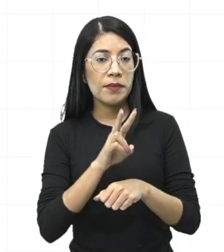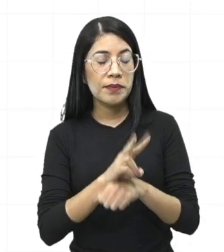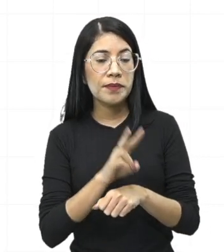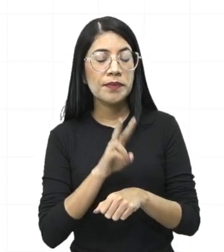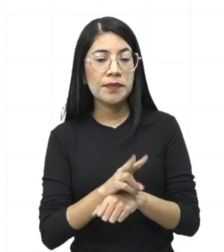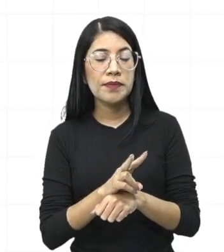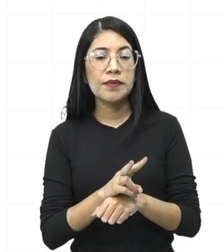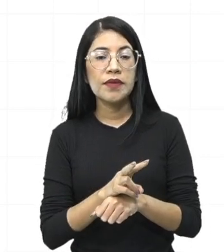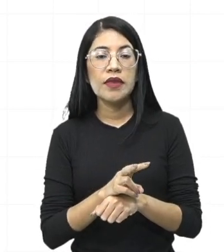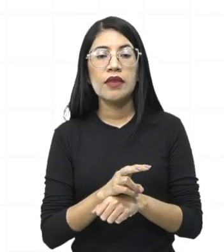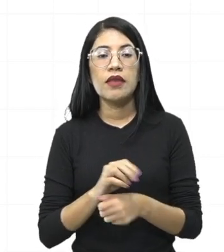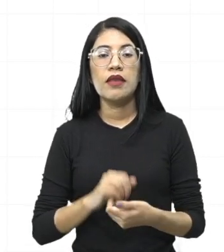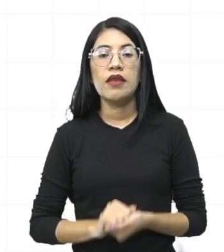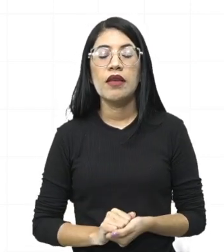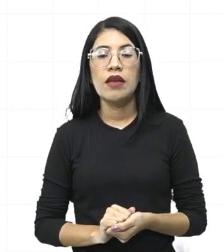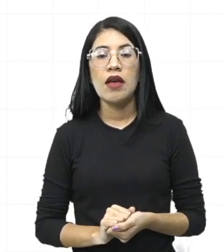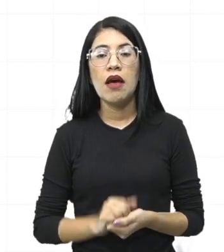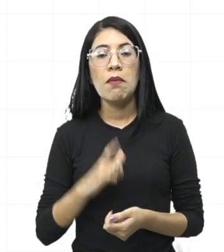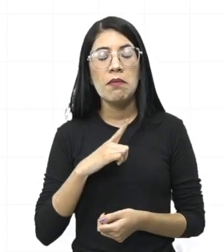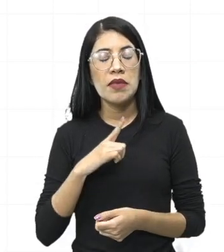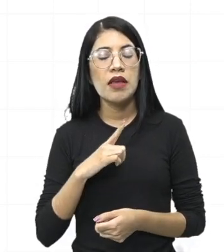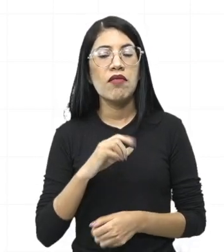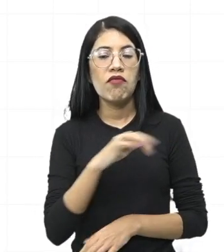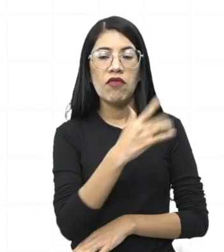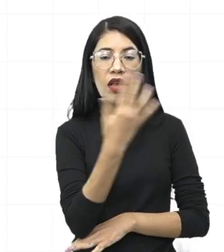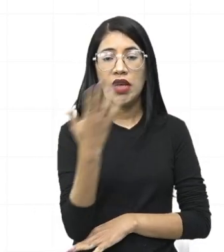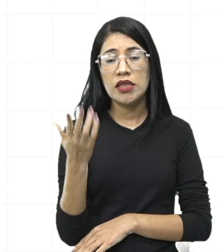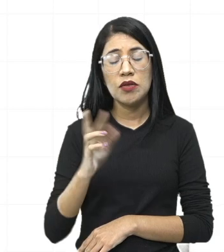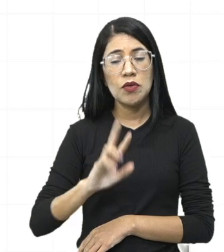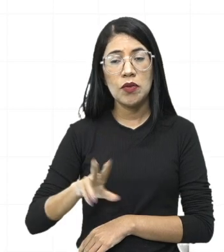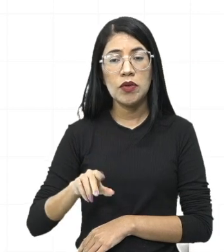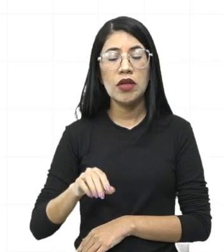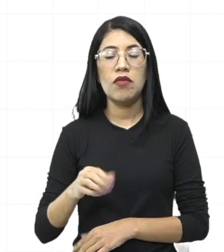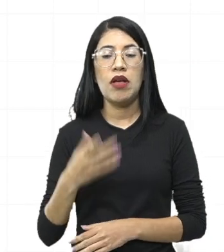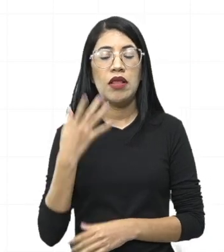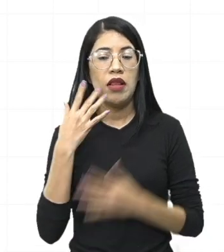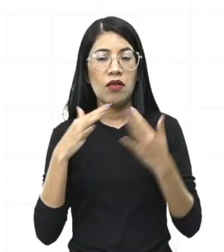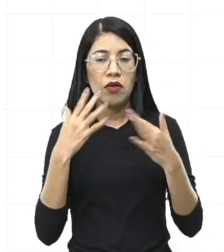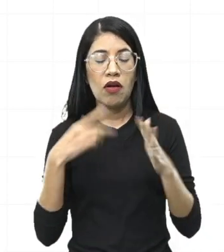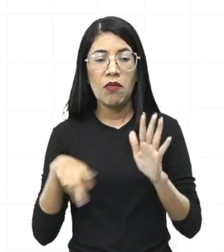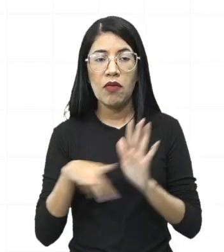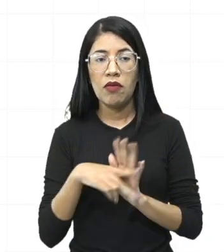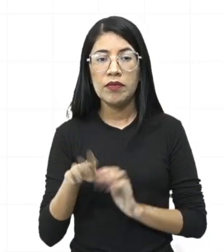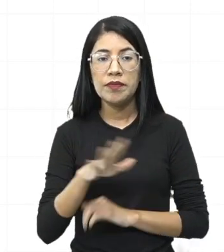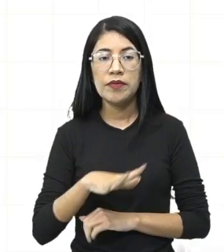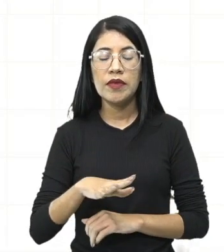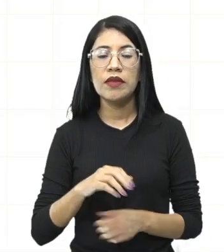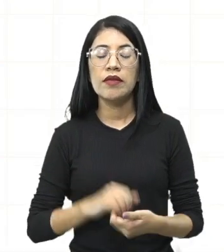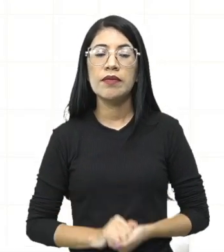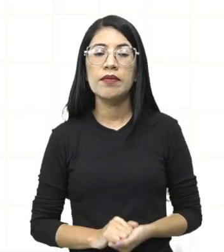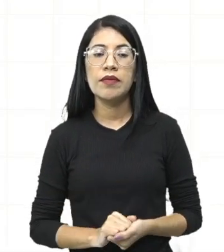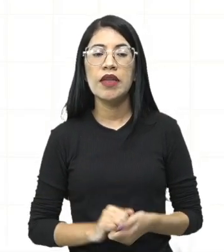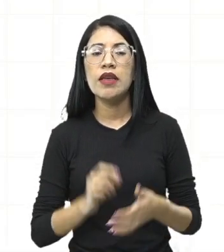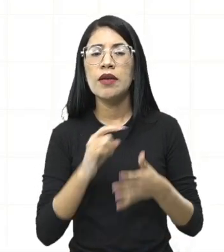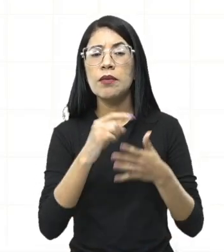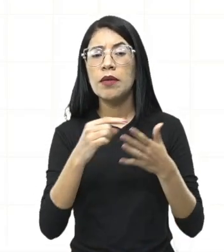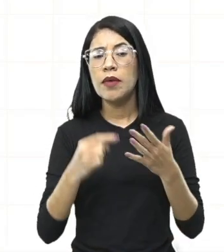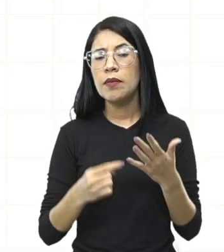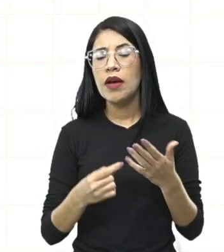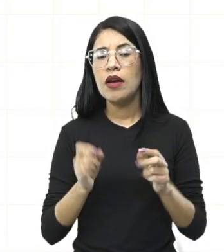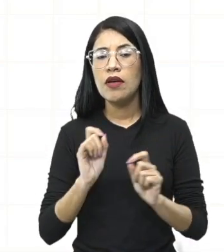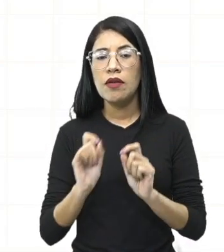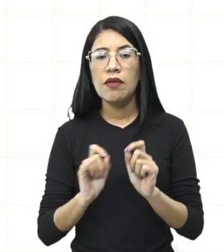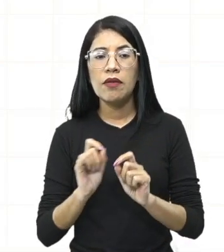protegida, coberta ou não por vegetação nativa, né? E nós temos as funções aqui